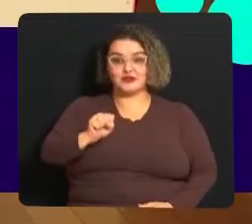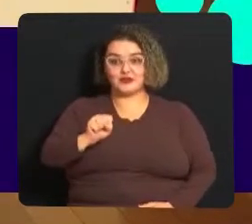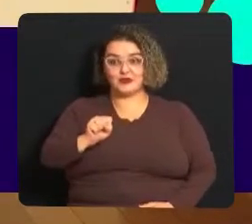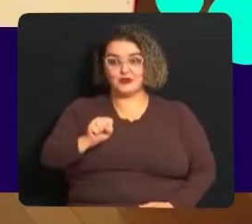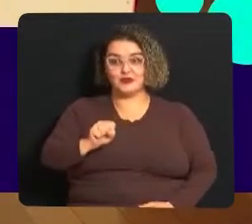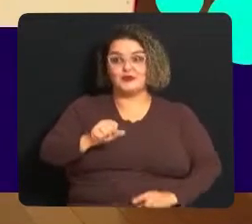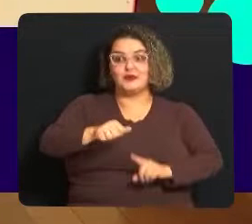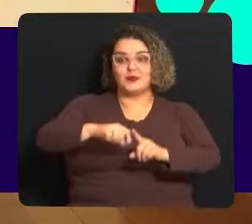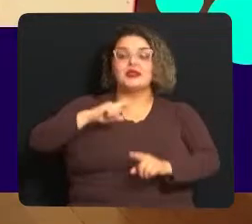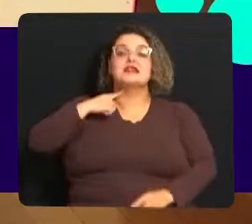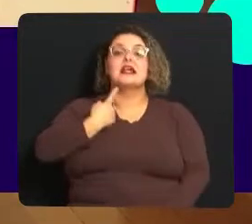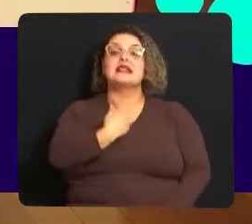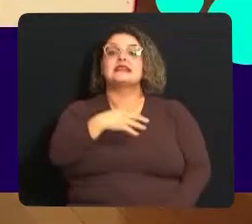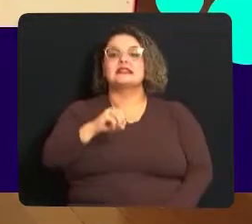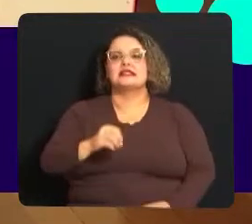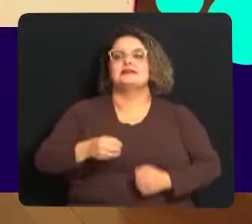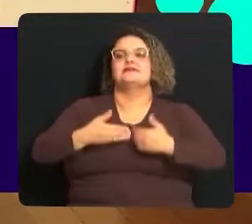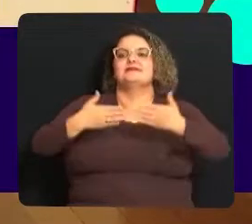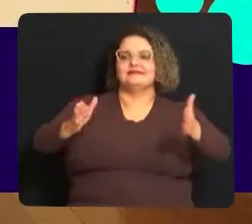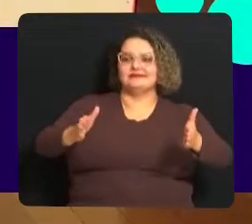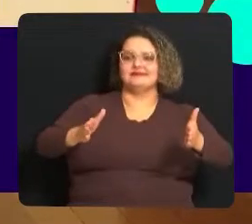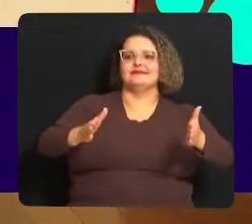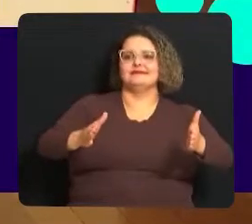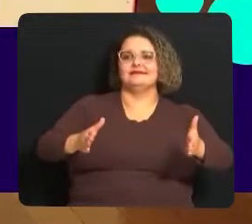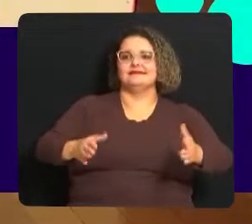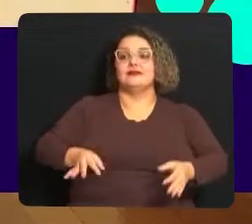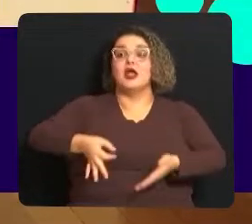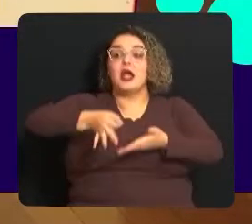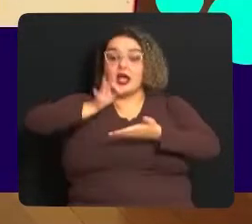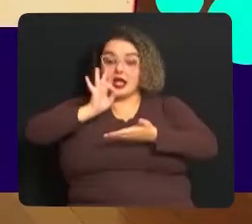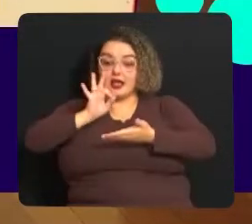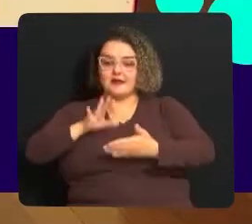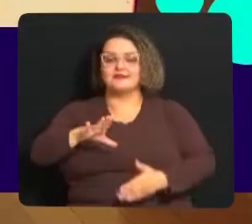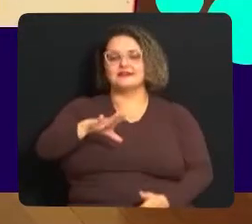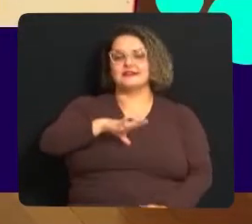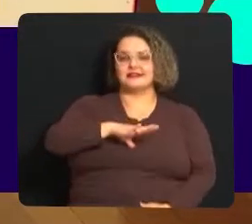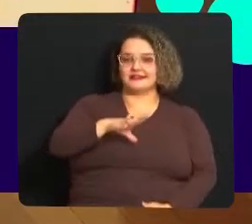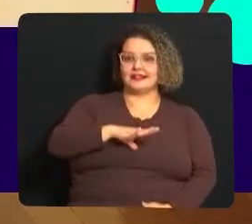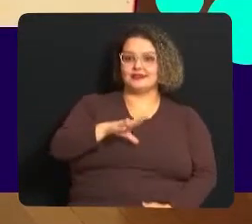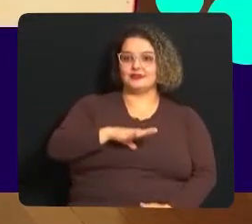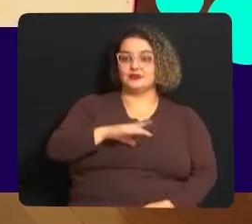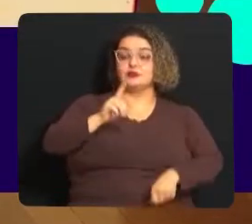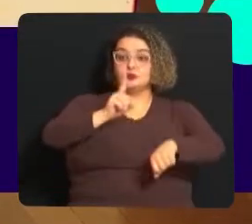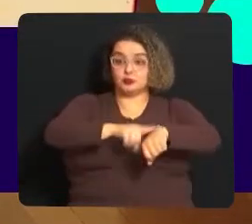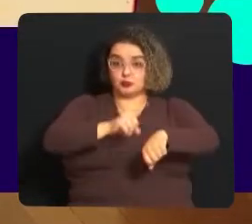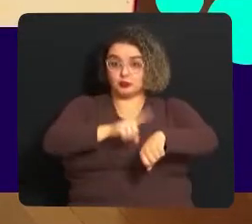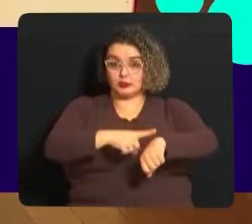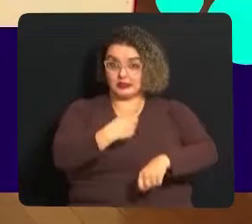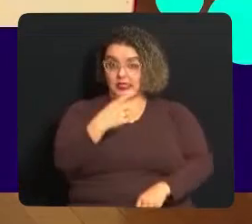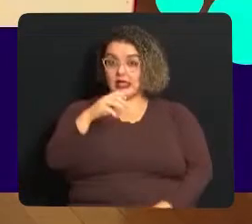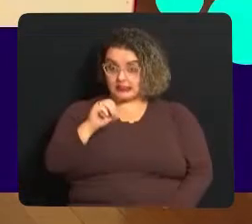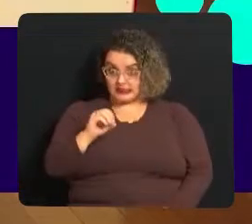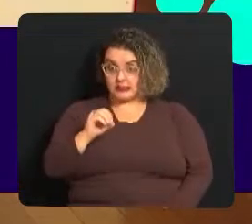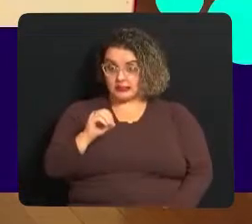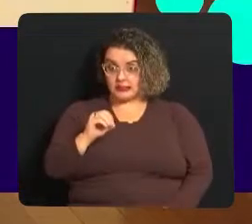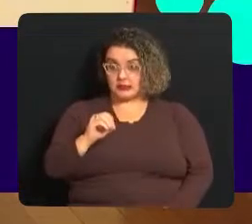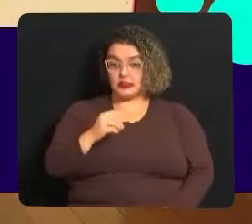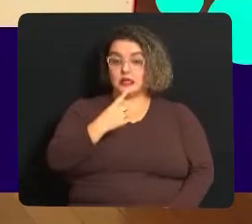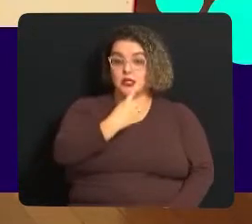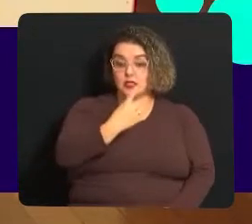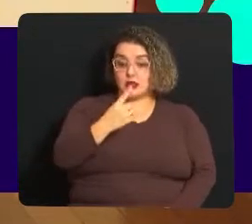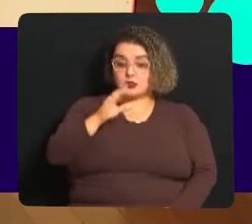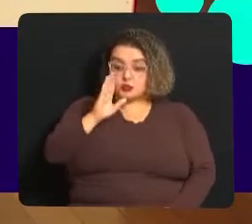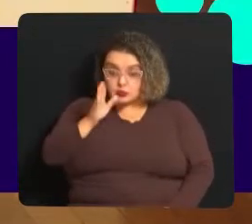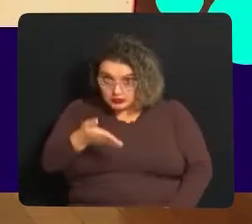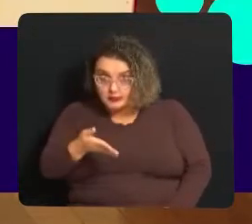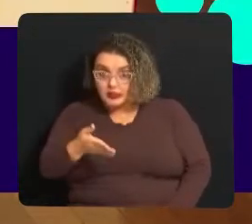às 10 horas, para a abertura da mostra Café e Cidade. A partir das 10 horas e às